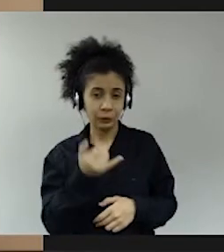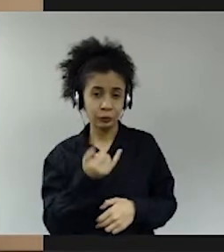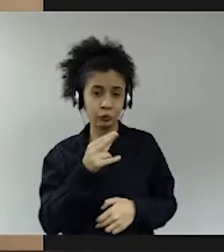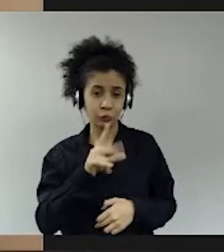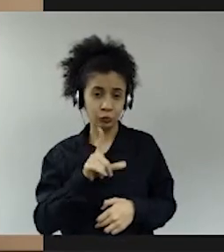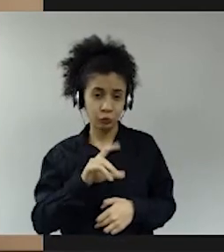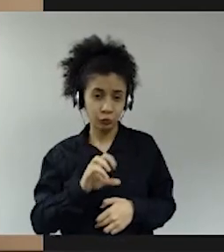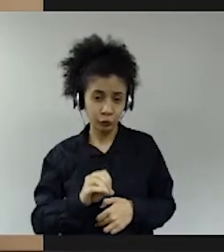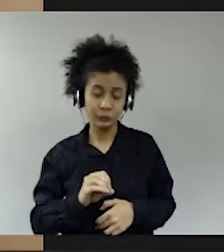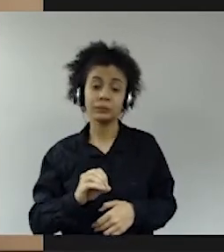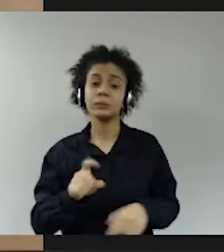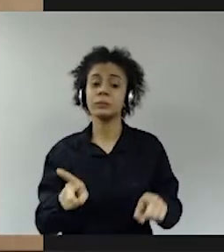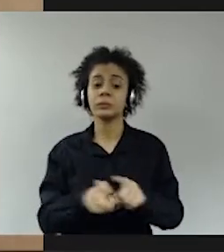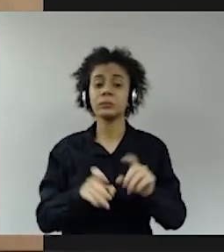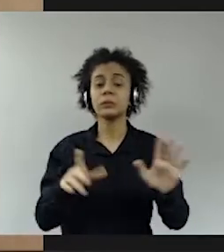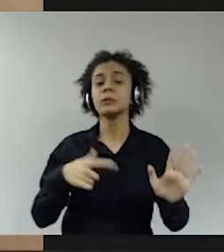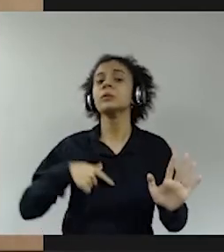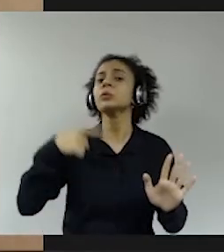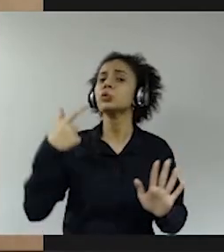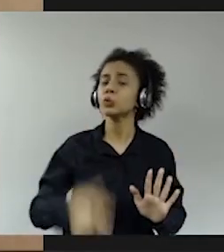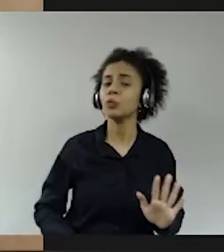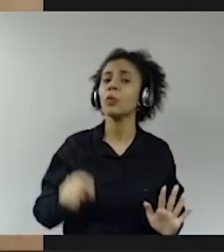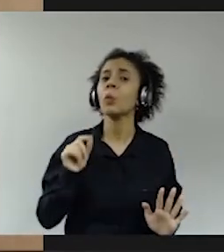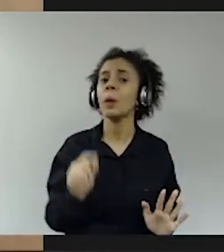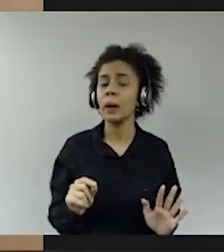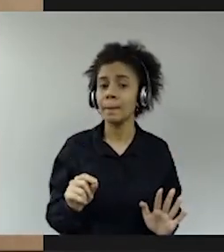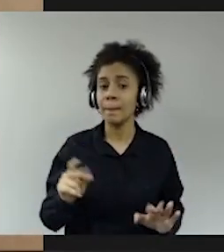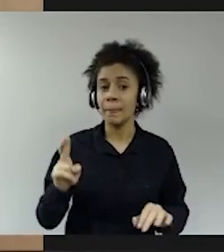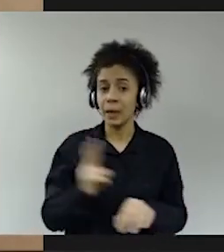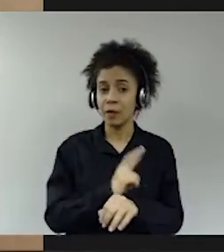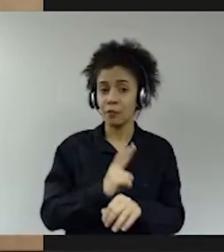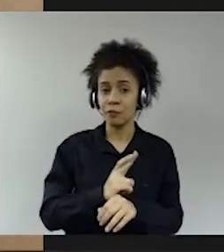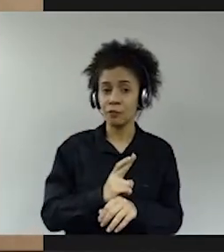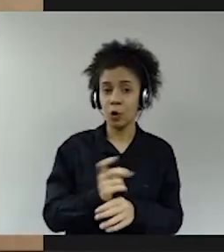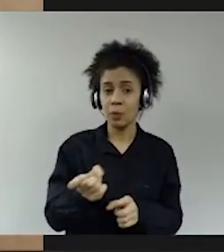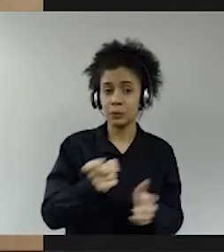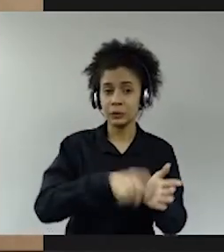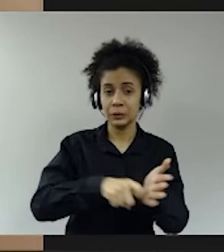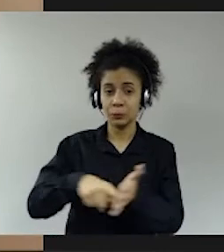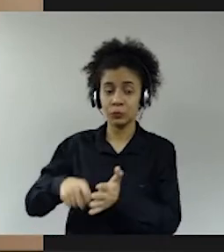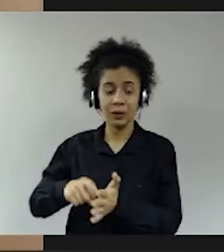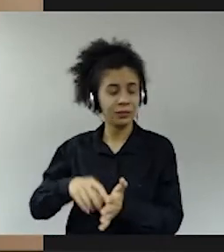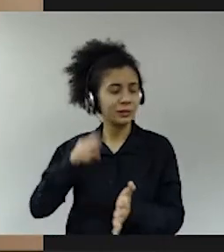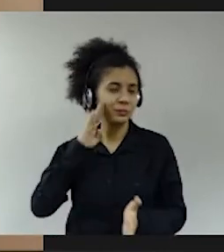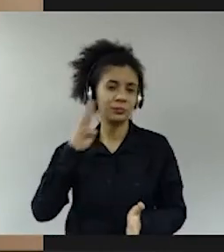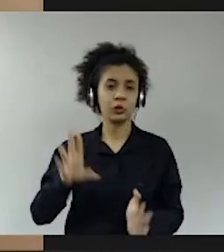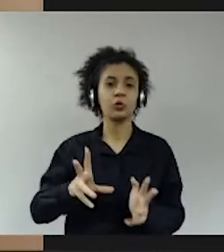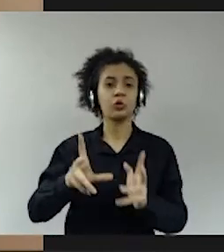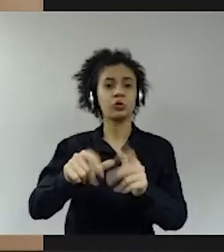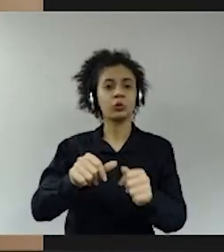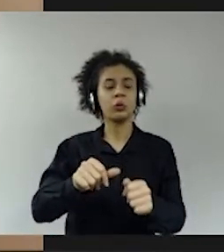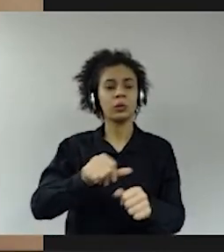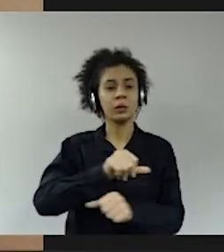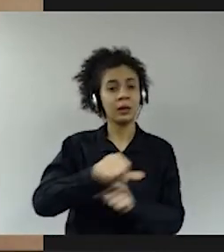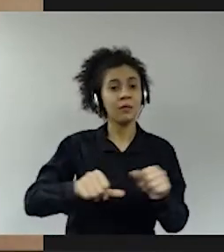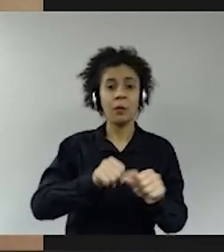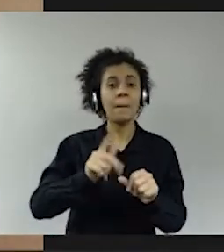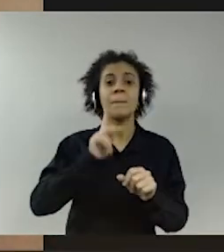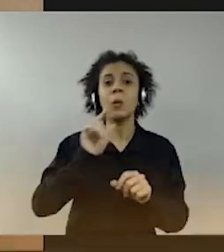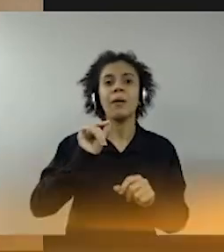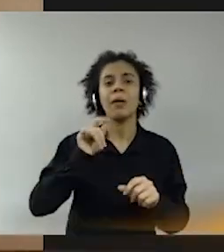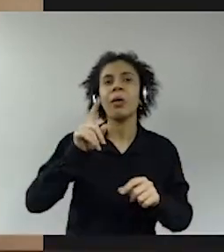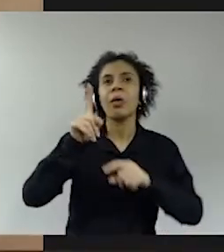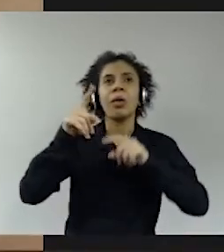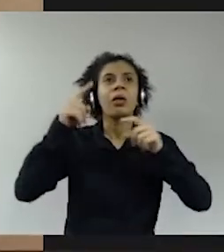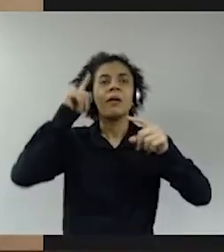claro que, eu repito, a reforma tributária é a mãe de todas as reformas, nós temos consciência disso, mas não dá mais para dar giros